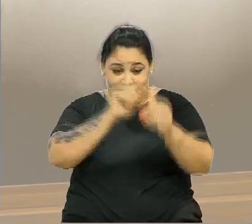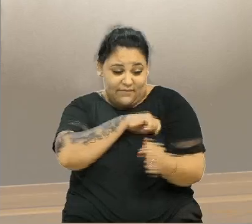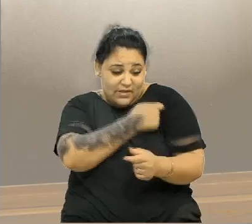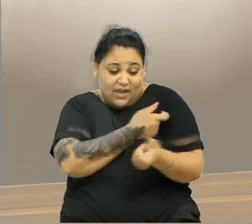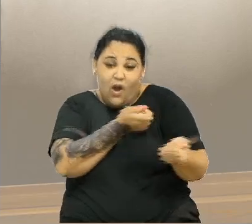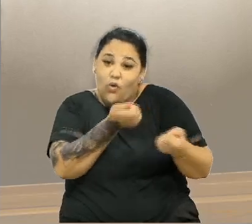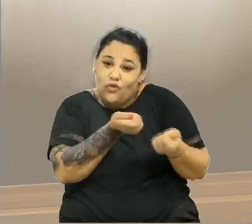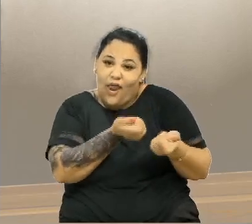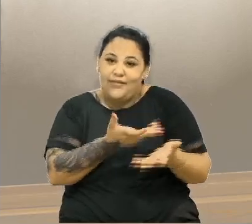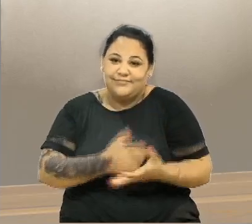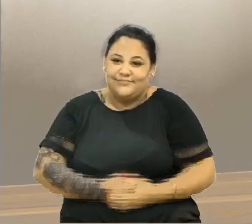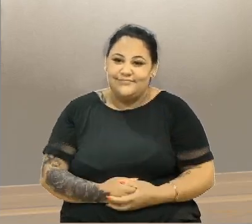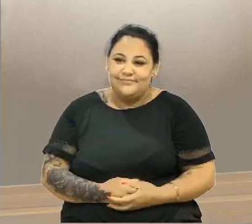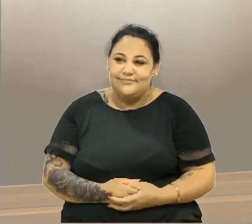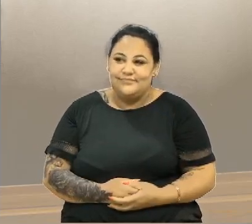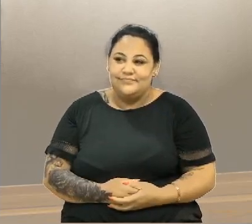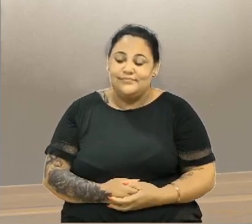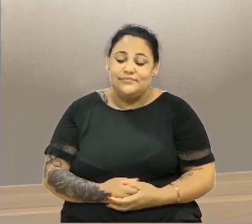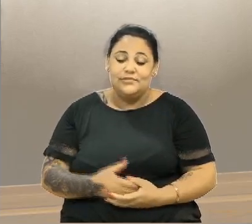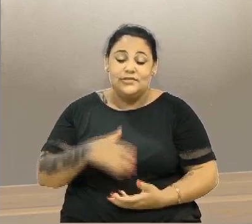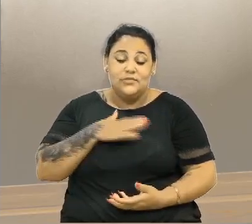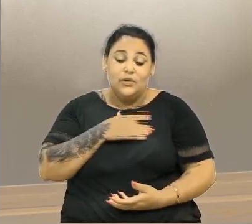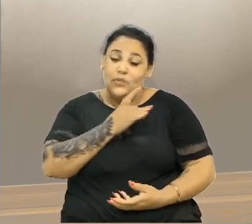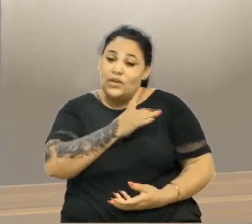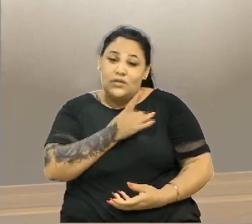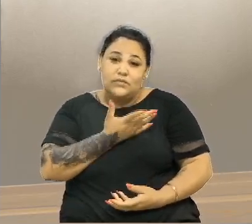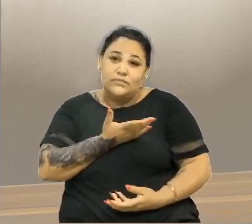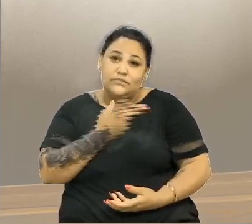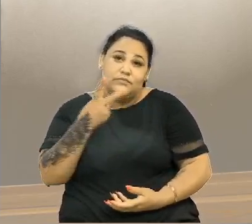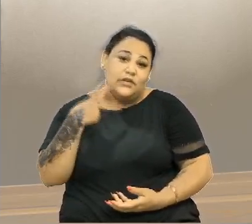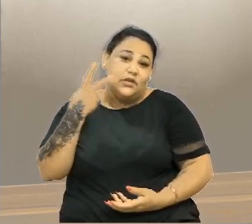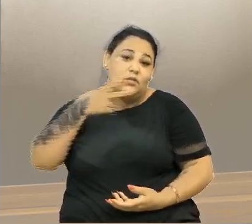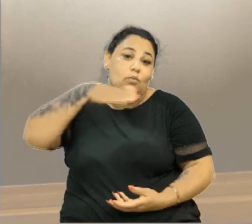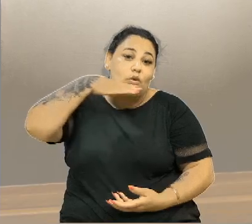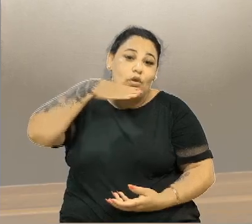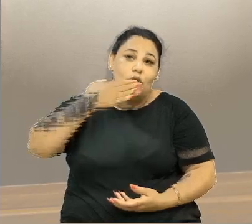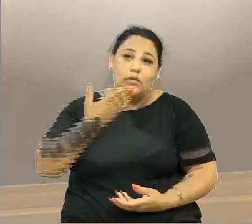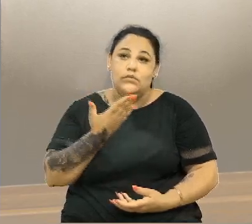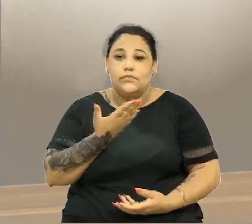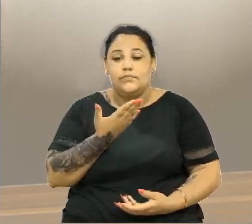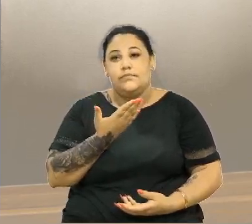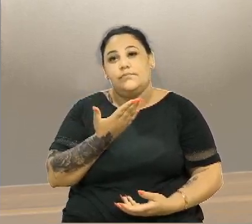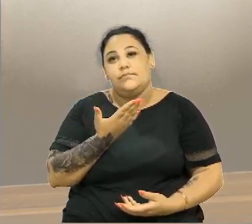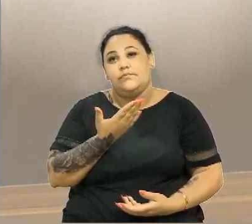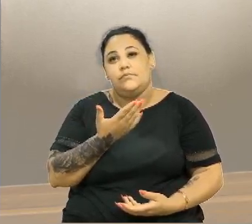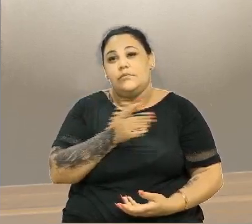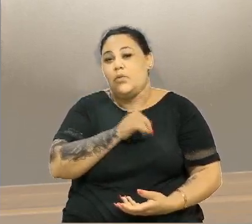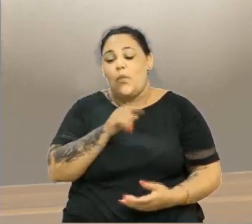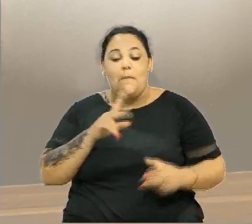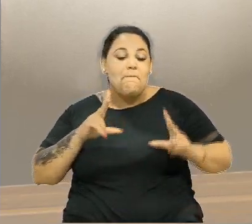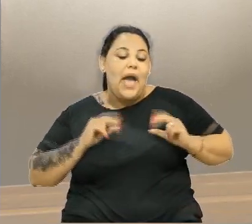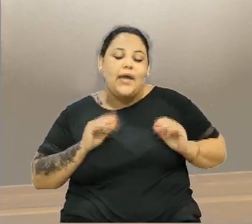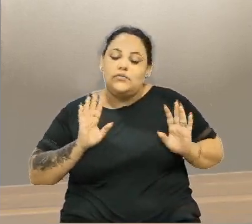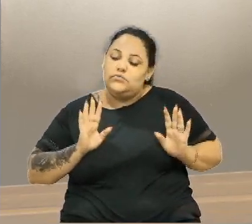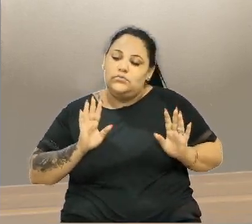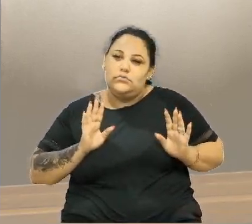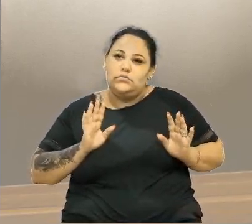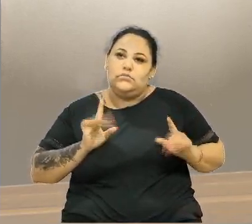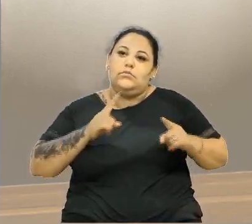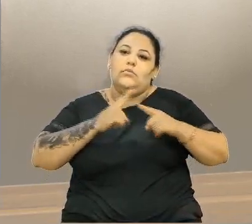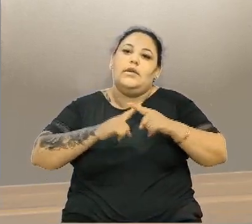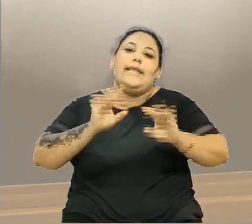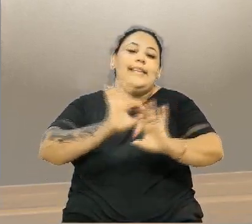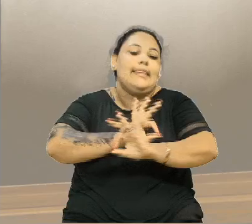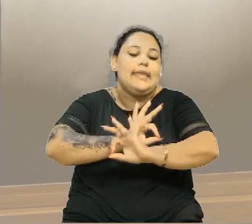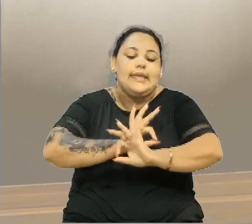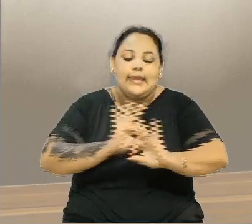fiscalizado. Então, é esse meu temor, vereador Bortola. A questão não é no mérito, porque ninguém gosta que isso